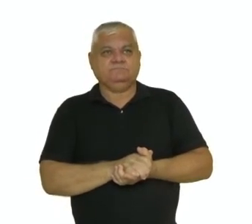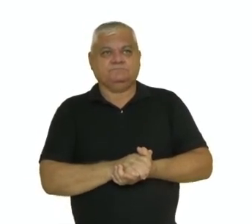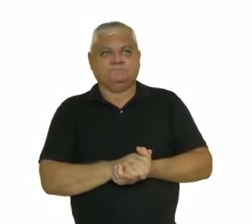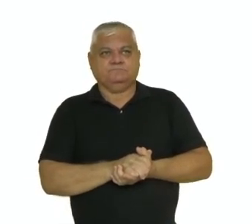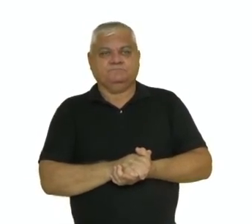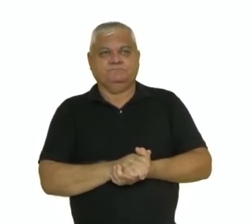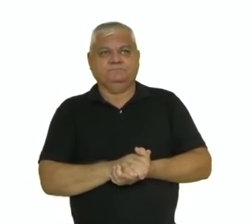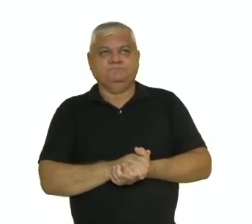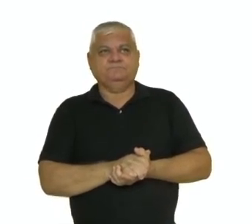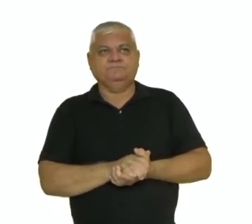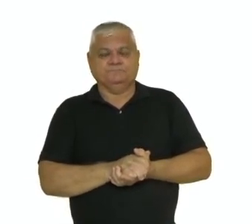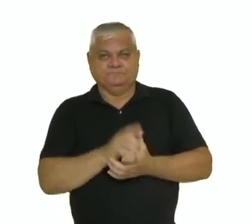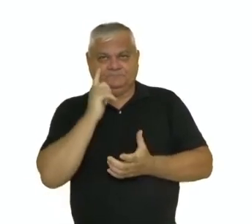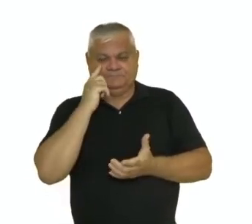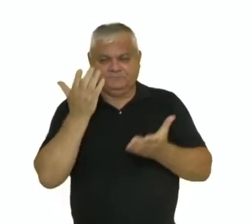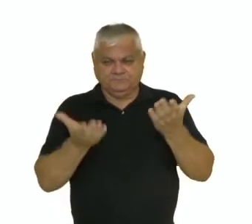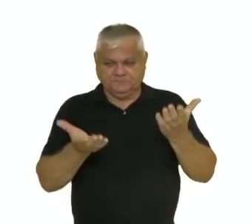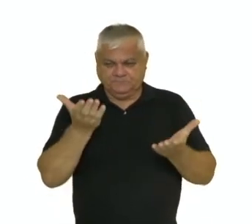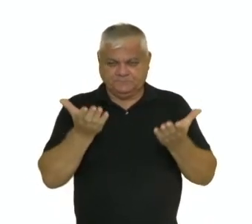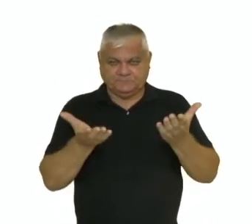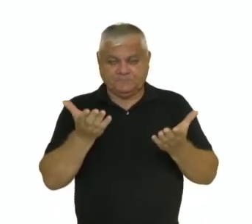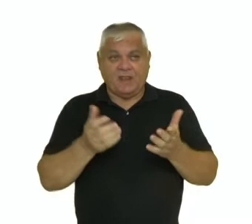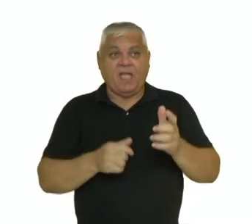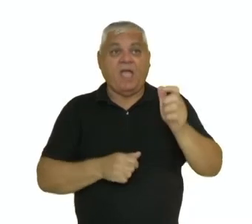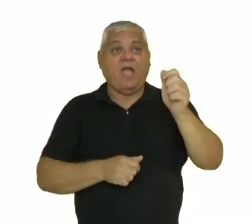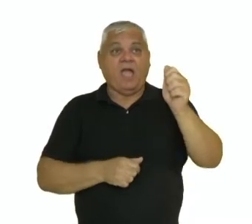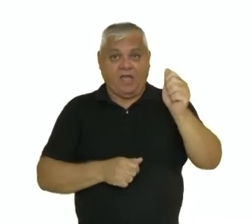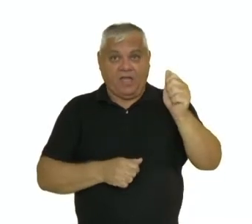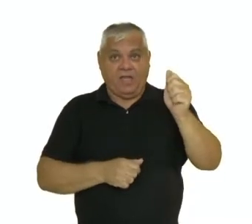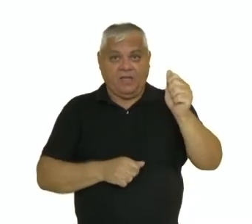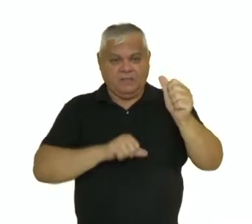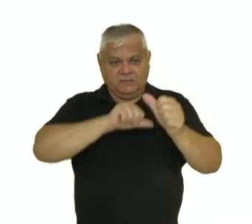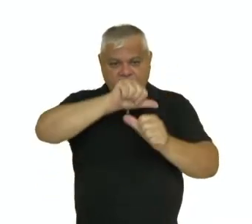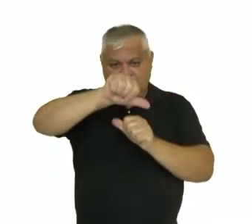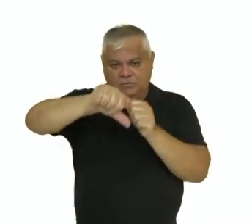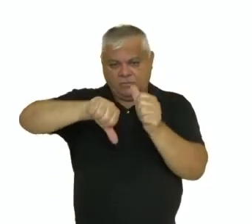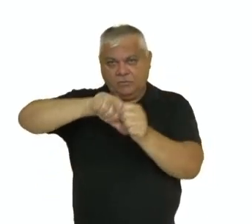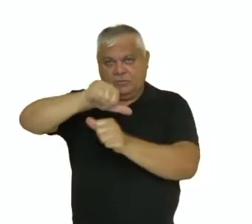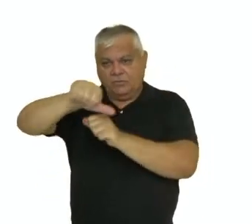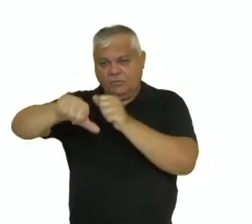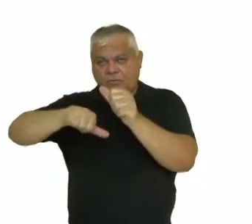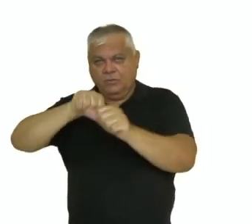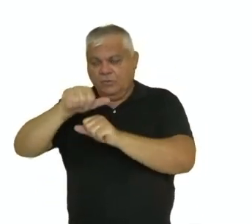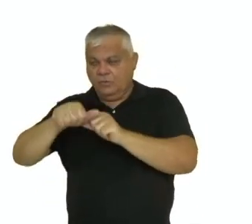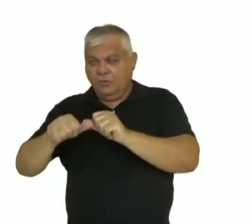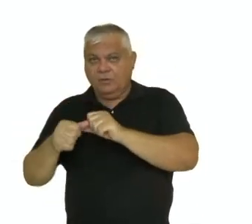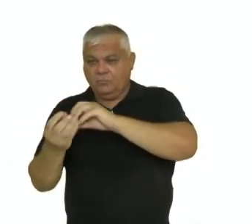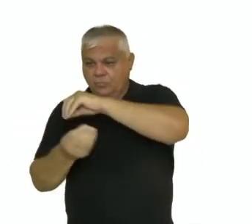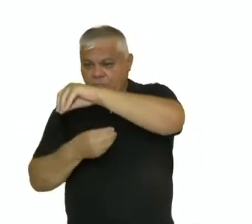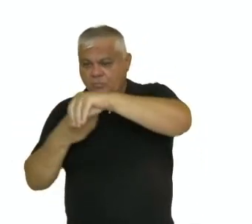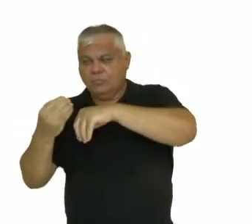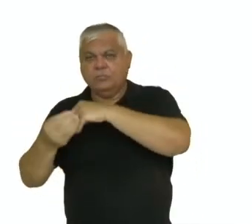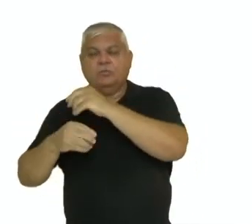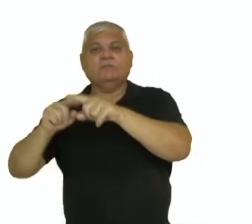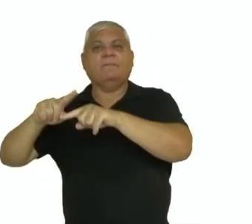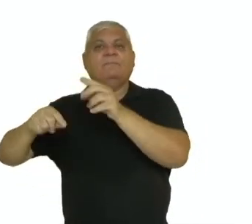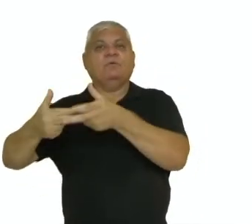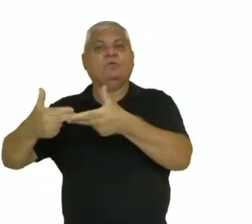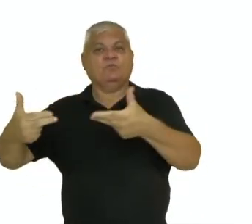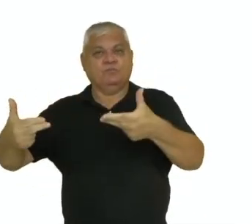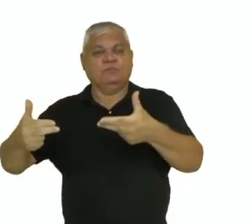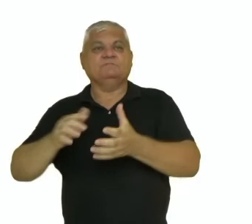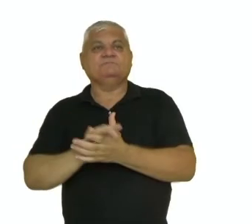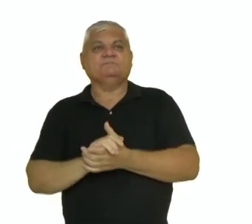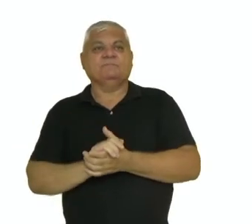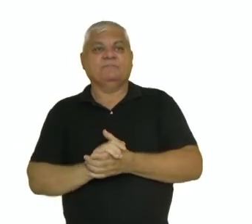Tá? Balanceando então o elemento A, transpondo os índices e transformando-os em coeficientes. Então, se aqui eu